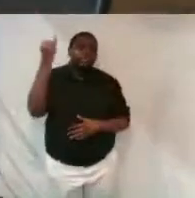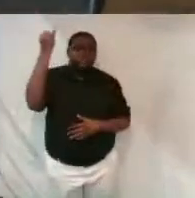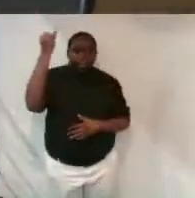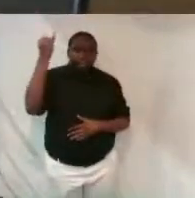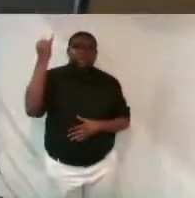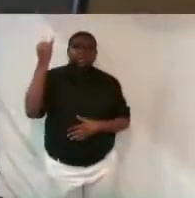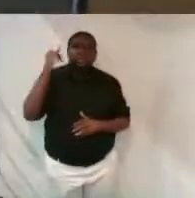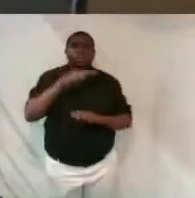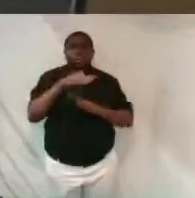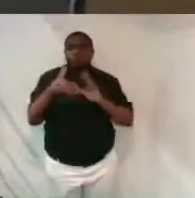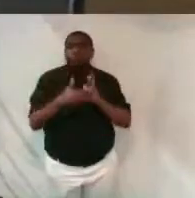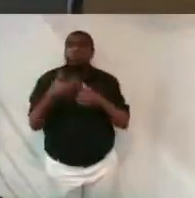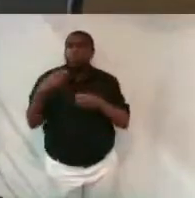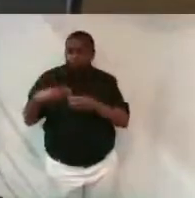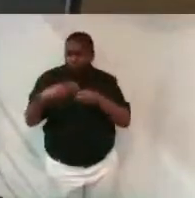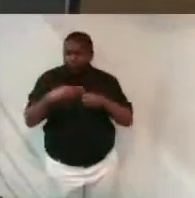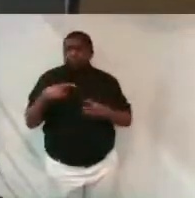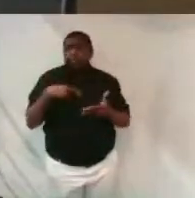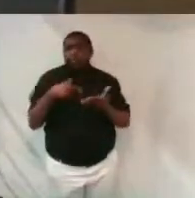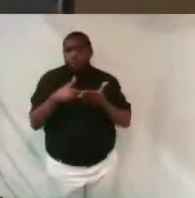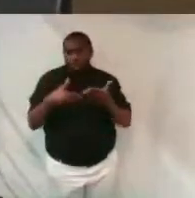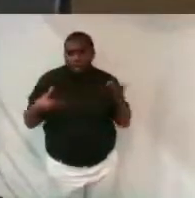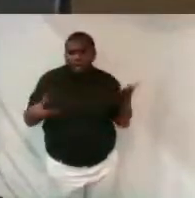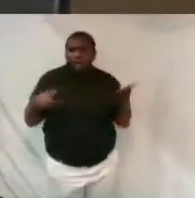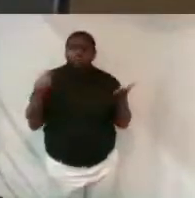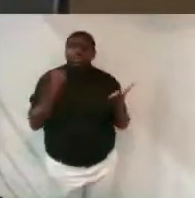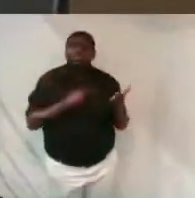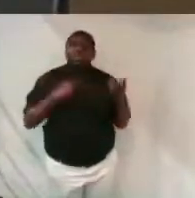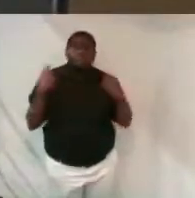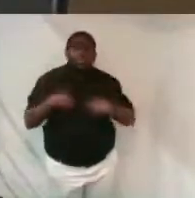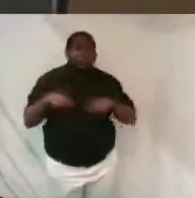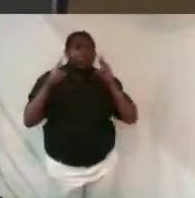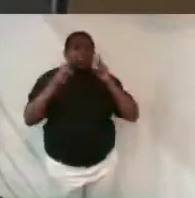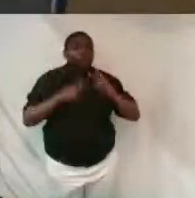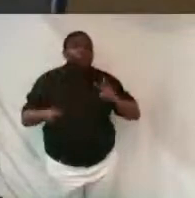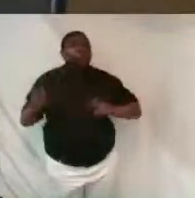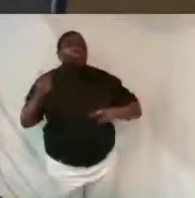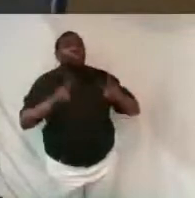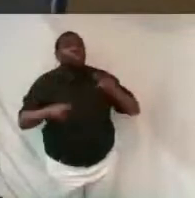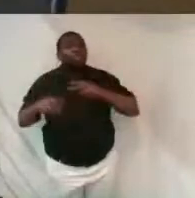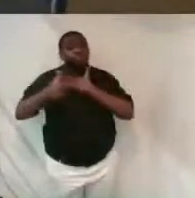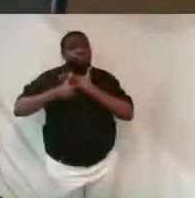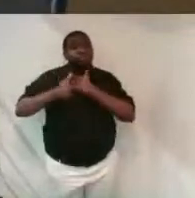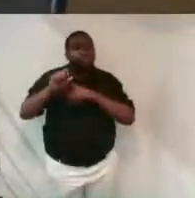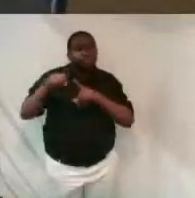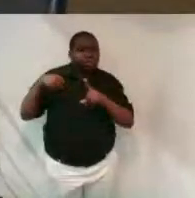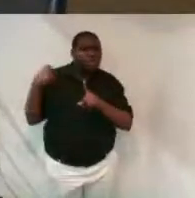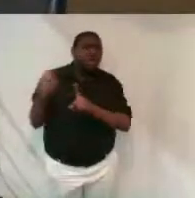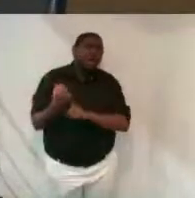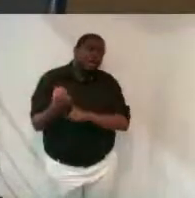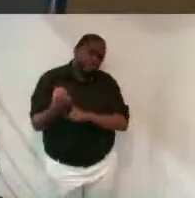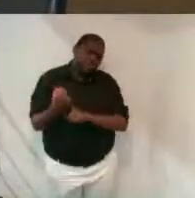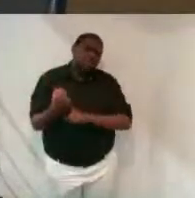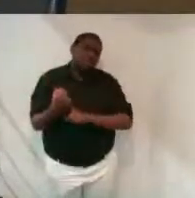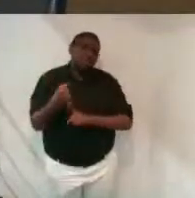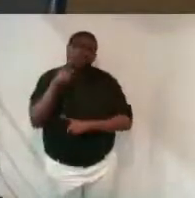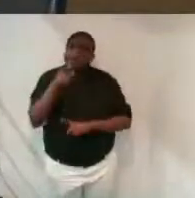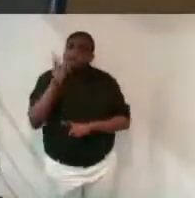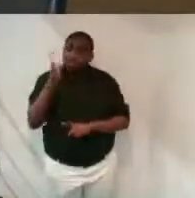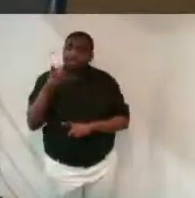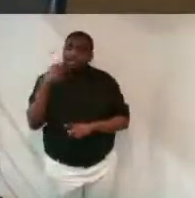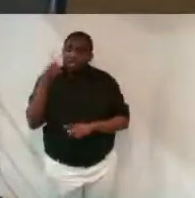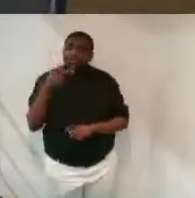Todo município tem um contrato que a gente precisa realmente observar a função social, e você trouxe todo